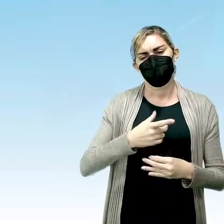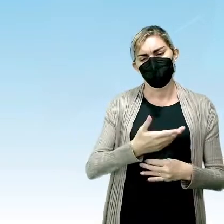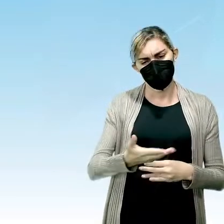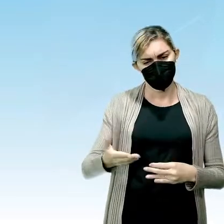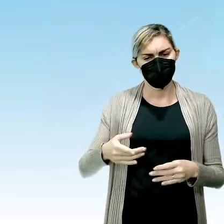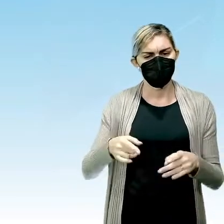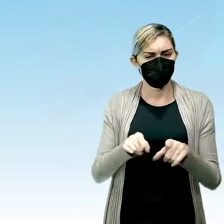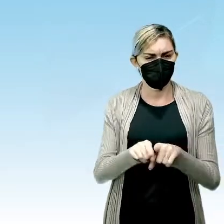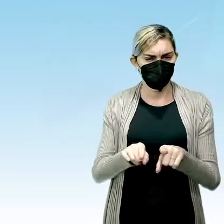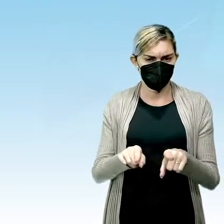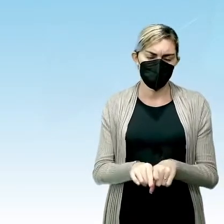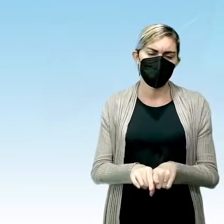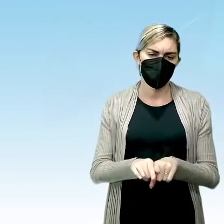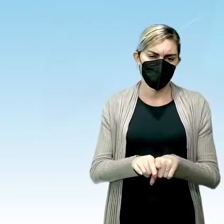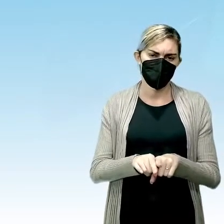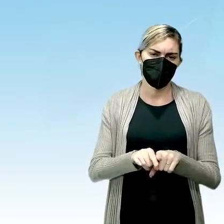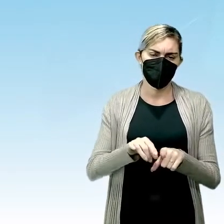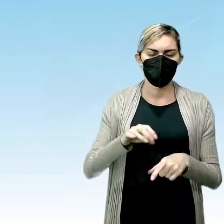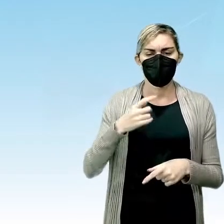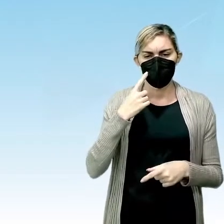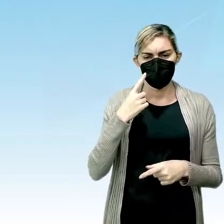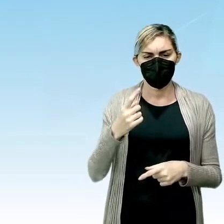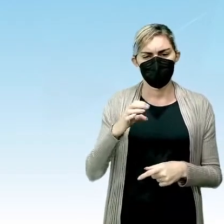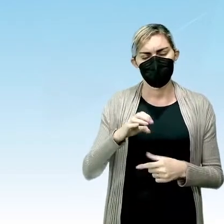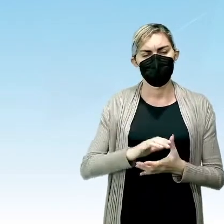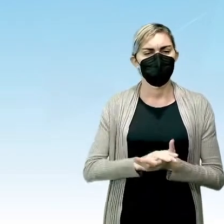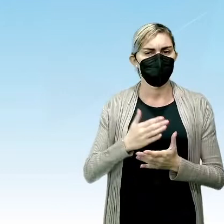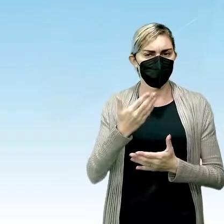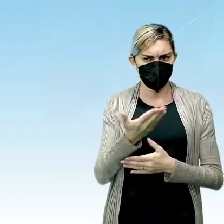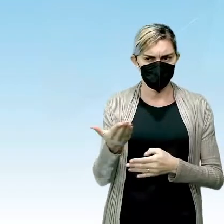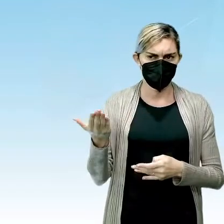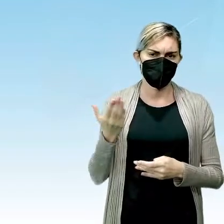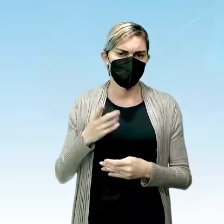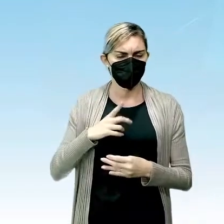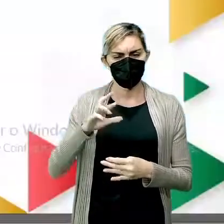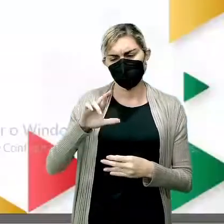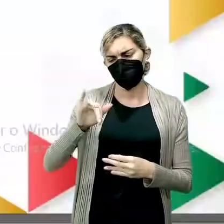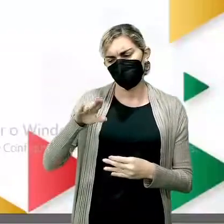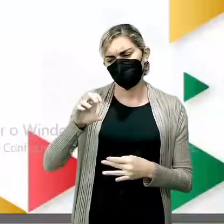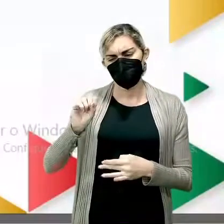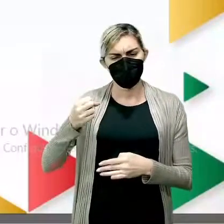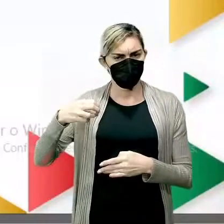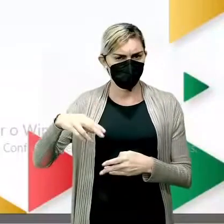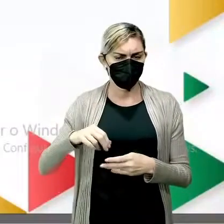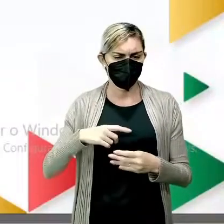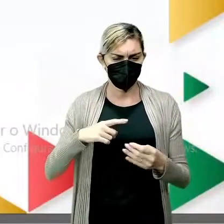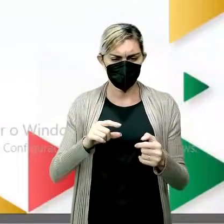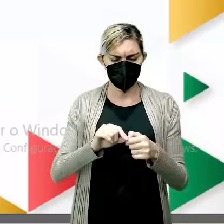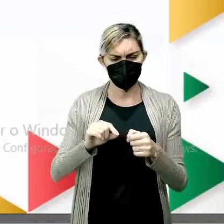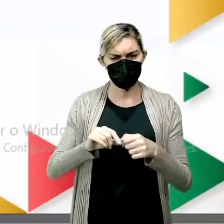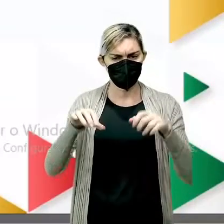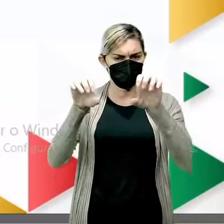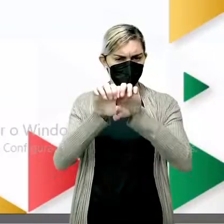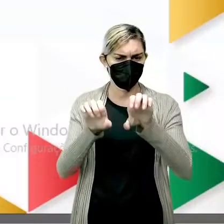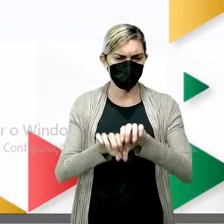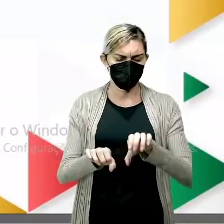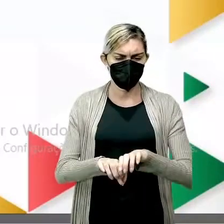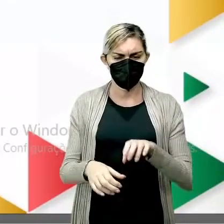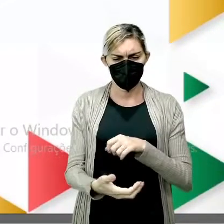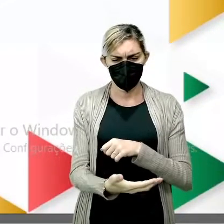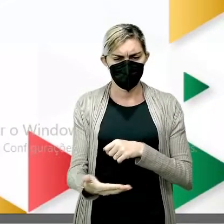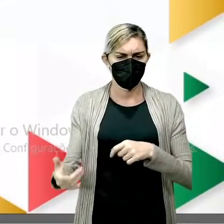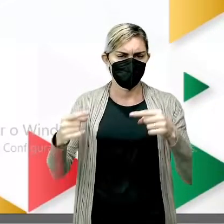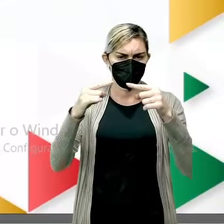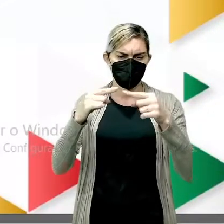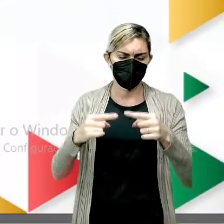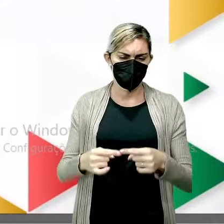o glixossoma. E aí os lisossomos, na verdade, se trata de estruturas que são relacionadas com